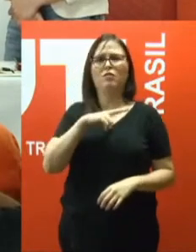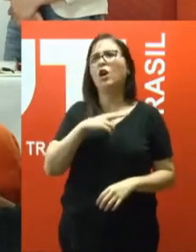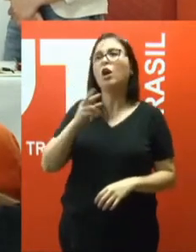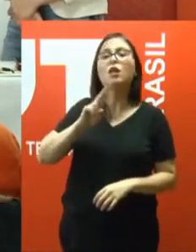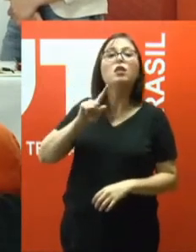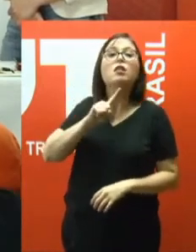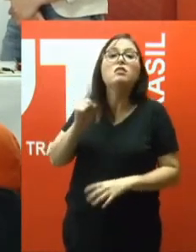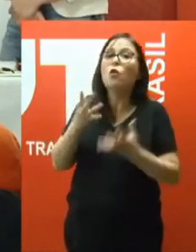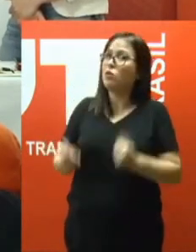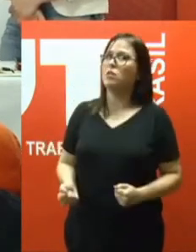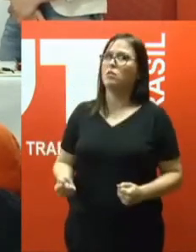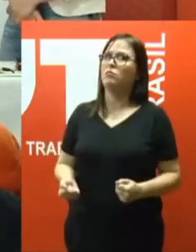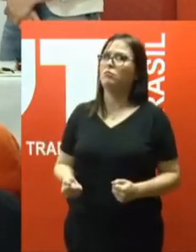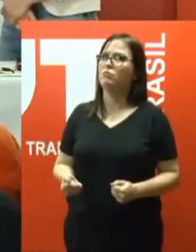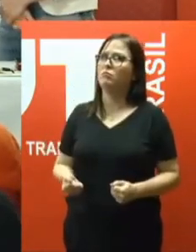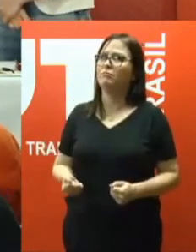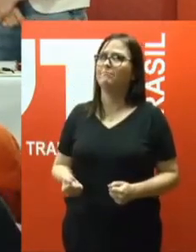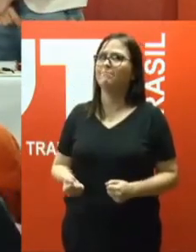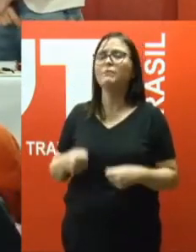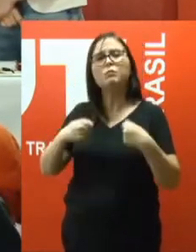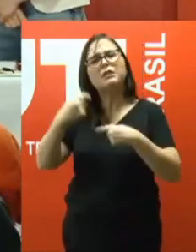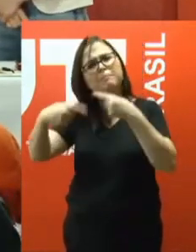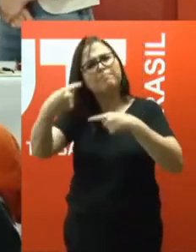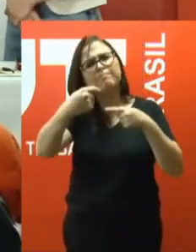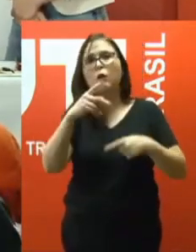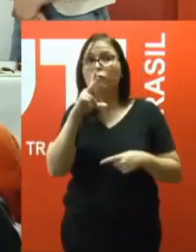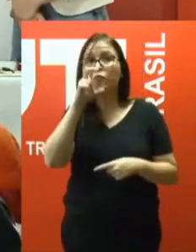Tá? Nós temos que fazer o debate com muita